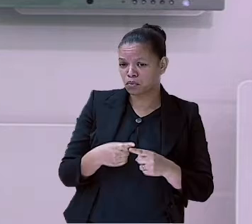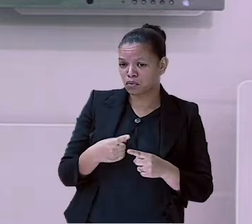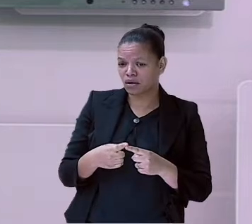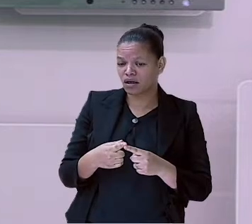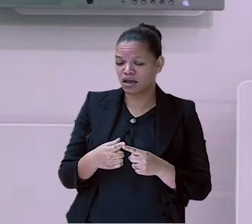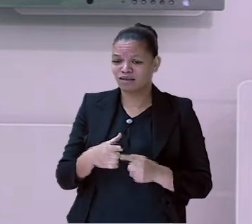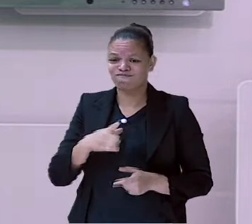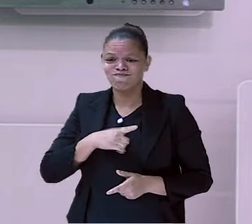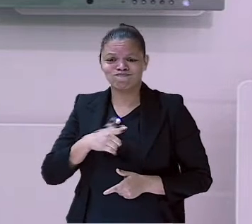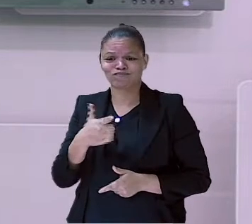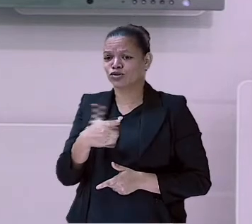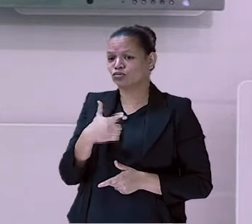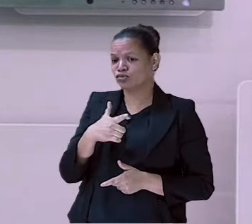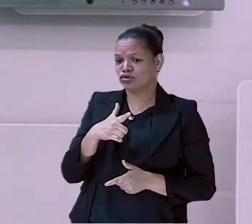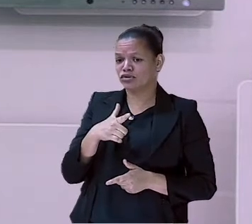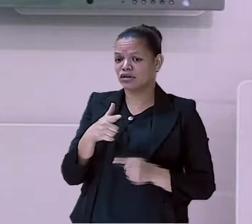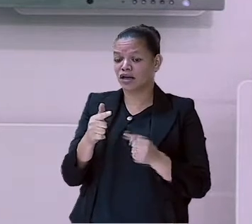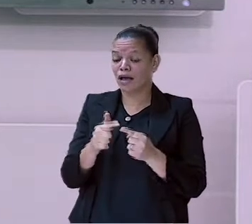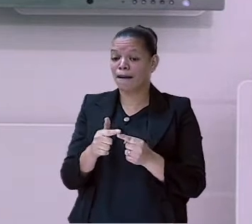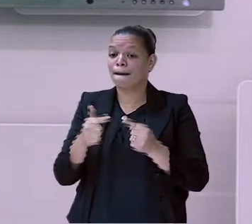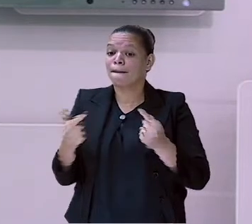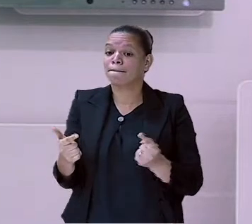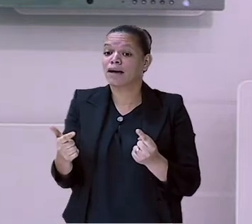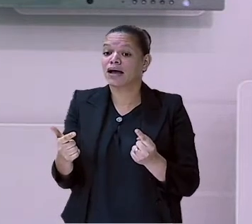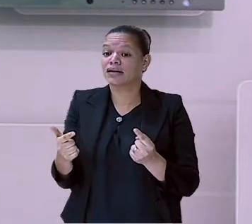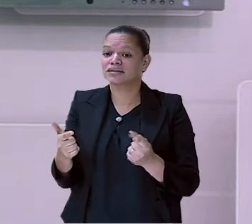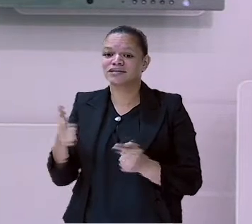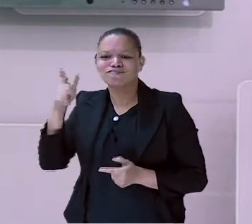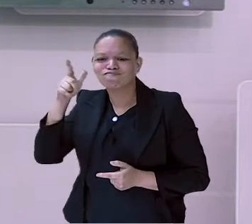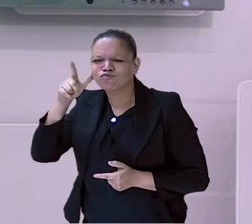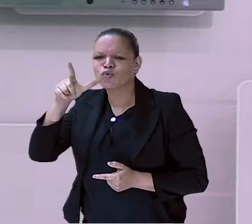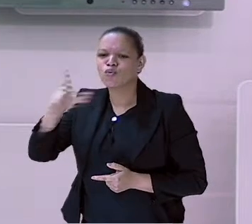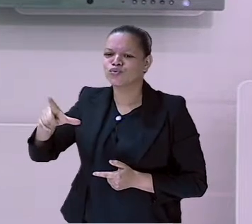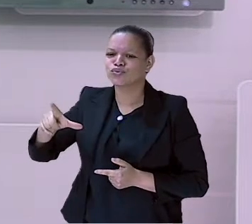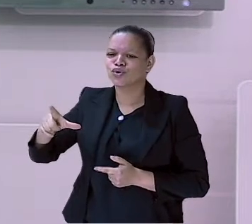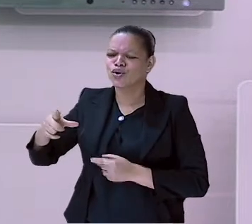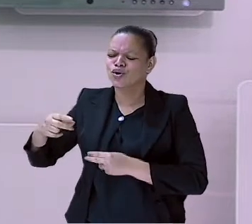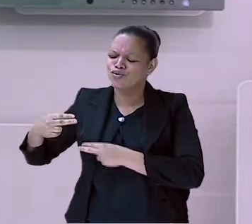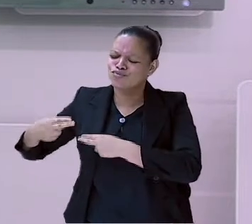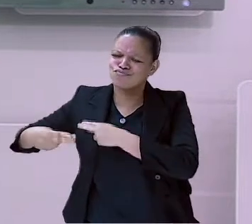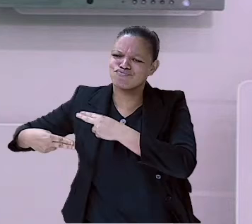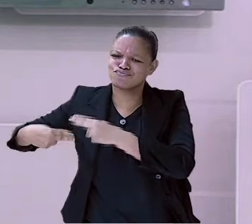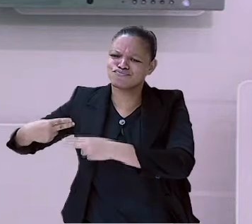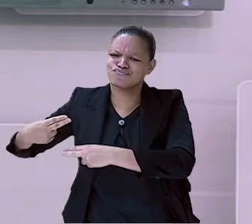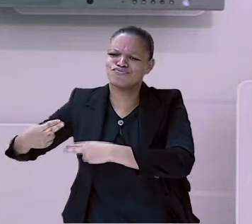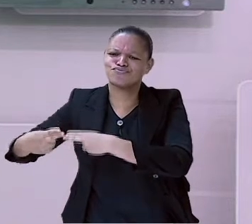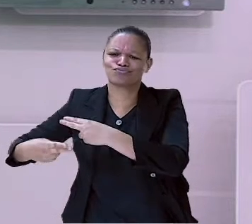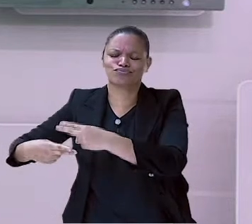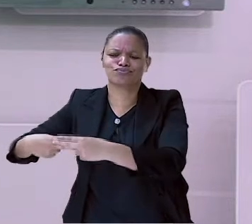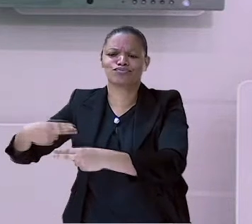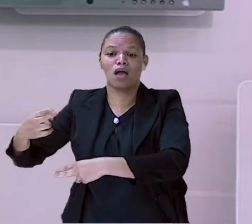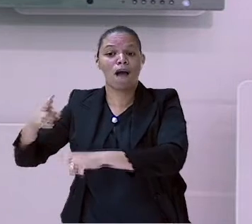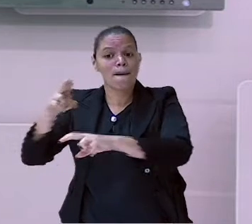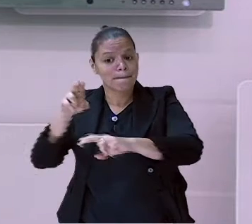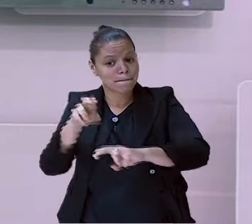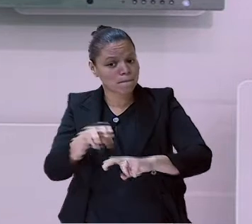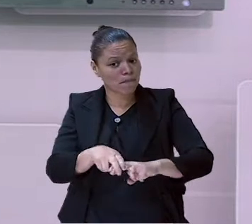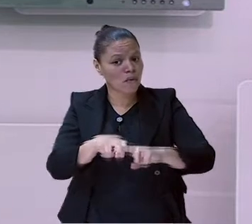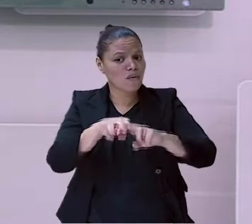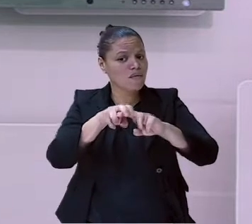curado sem as doenças, tá? É um longo desenvolvimento. E aí, quando você vai se